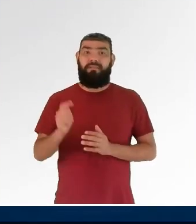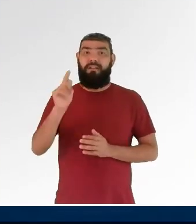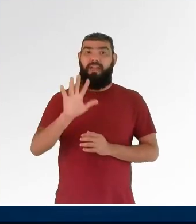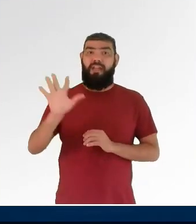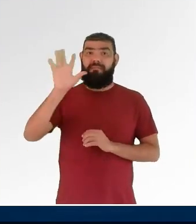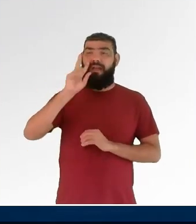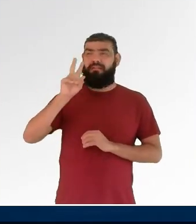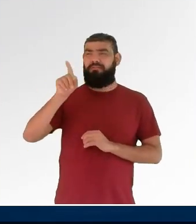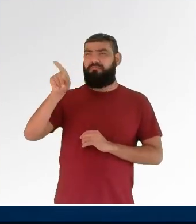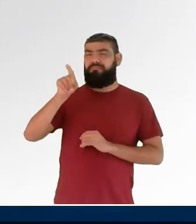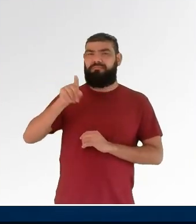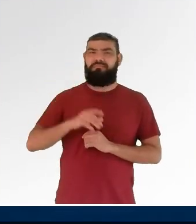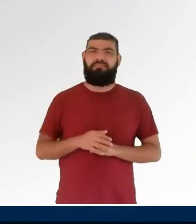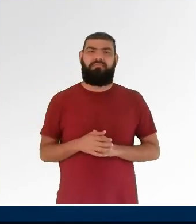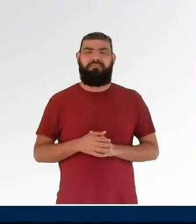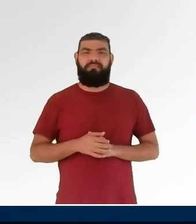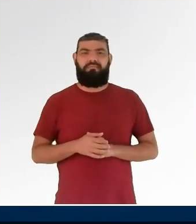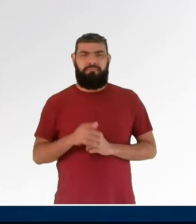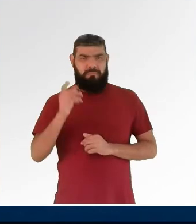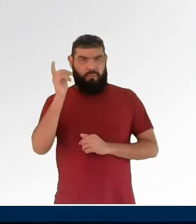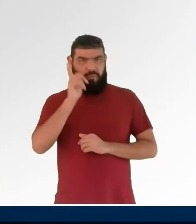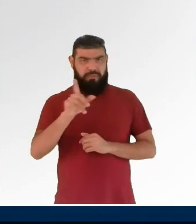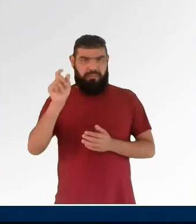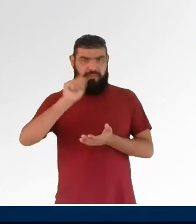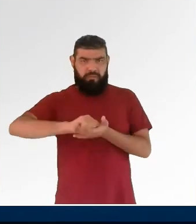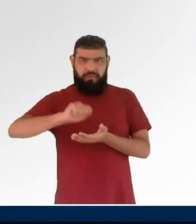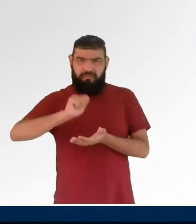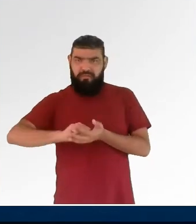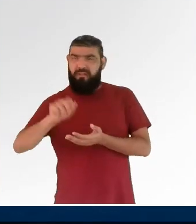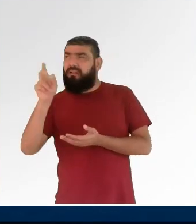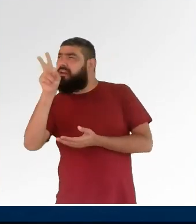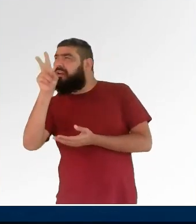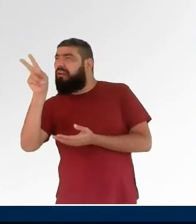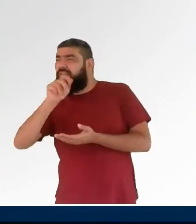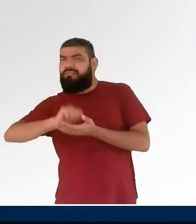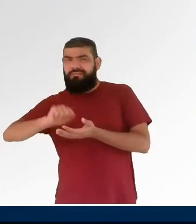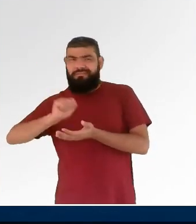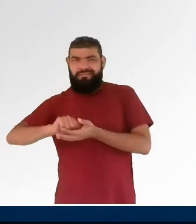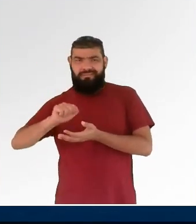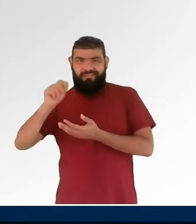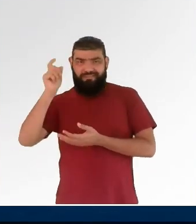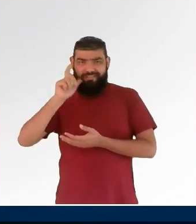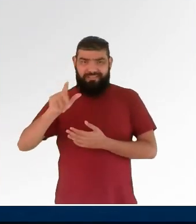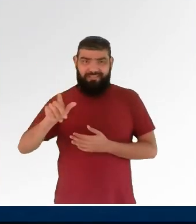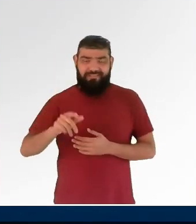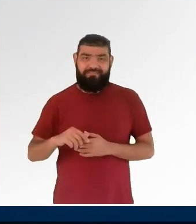aí. Você conseguiria escrever uma história a partir dela, escrever uma narrativa?